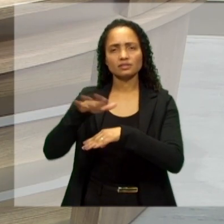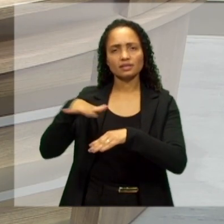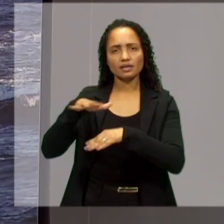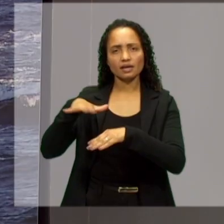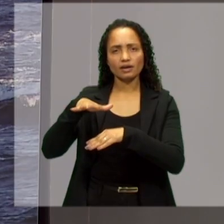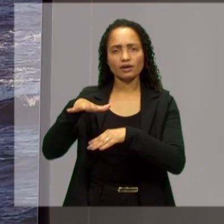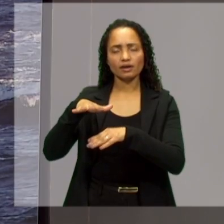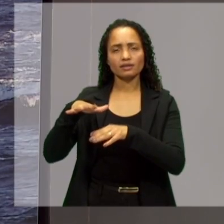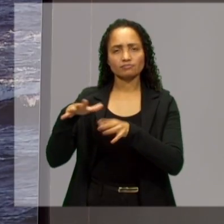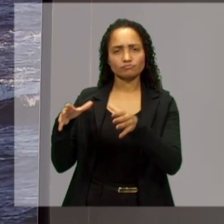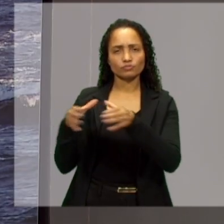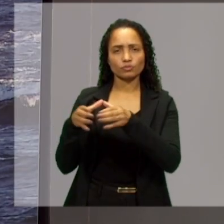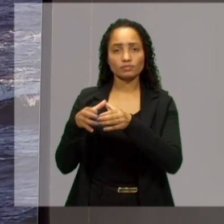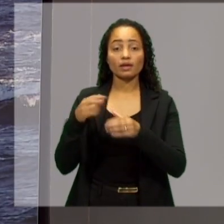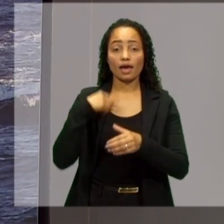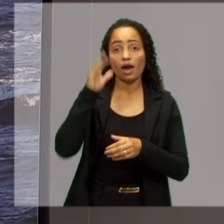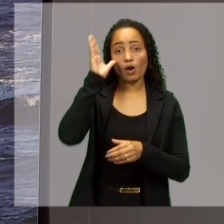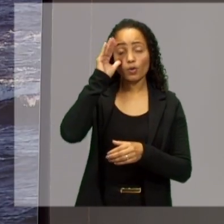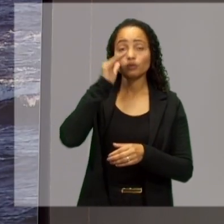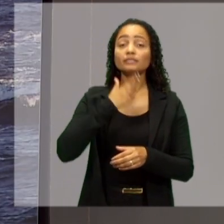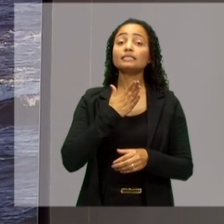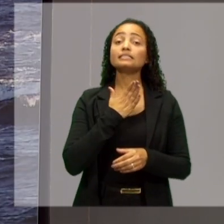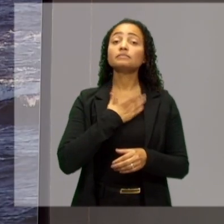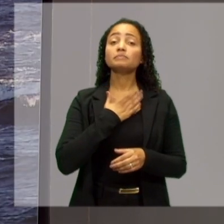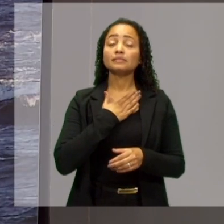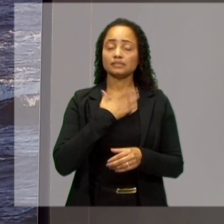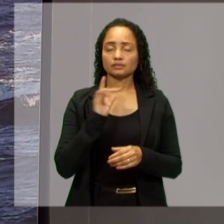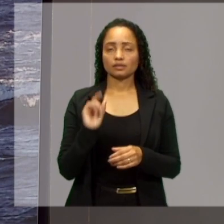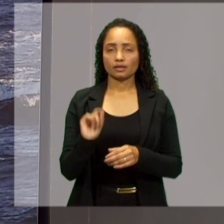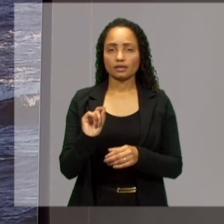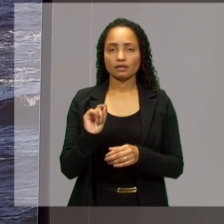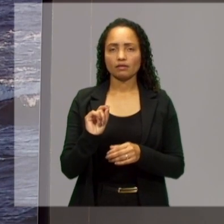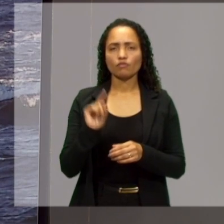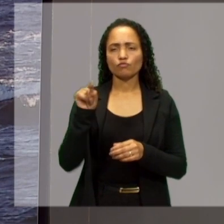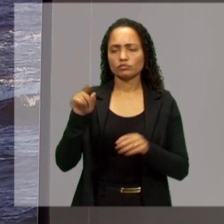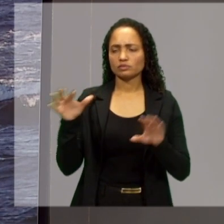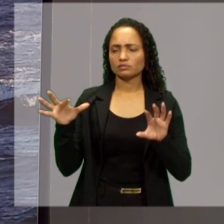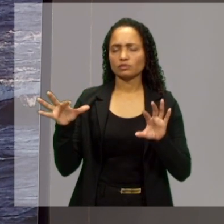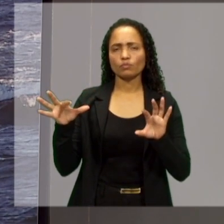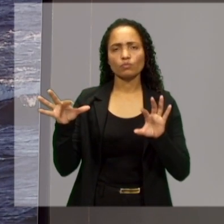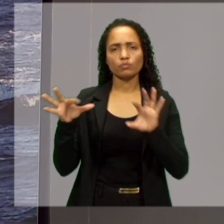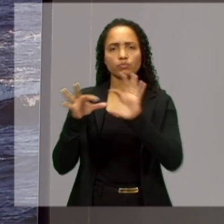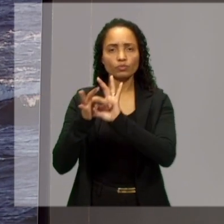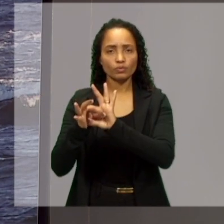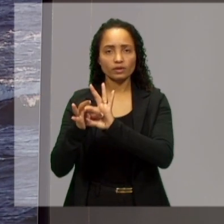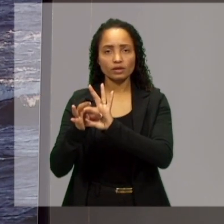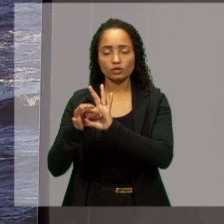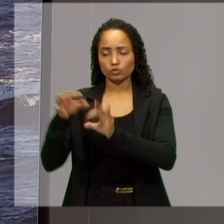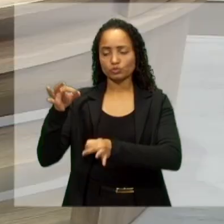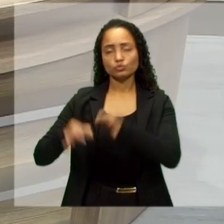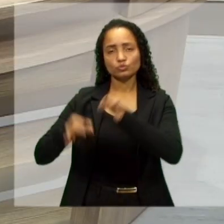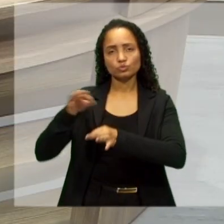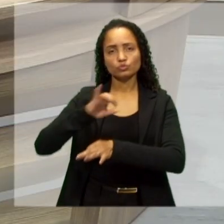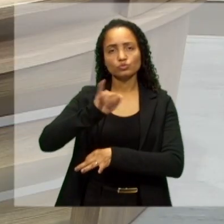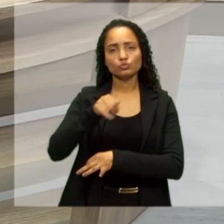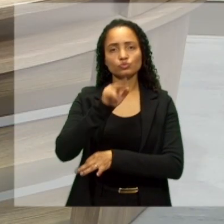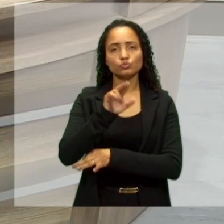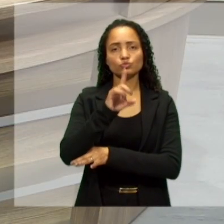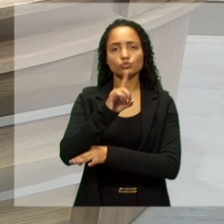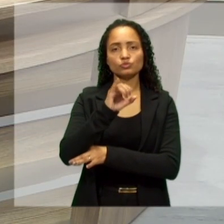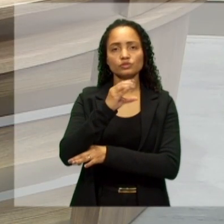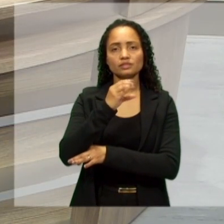essa é uma curiosidade que eu tenho, vocês estão ligados, digamos assim, ao Judiciário